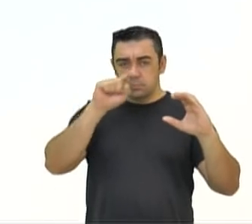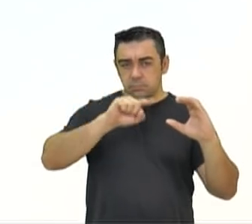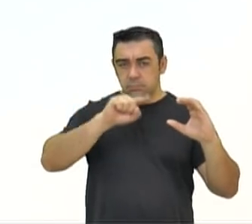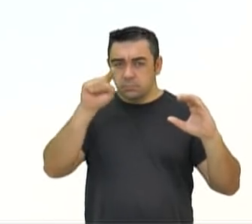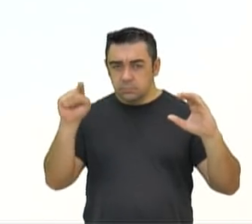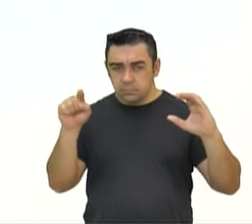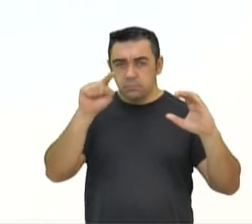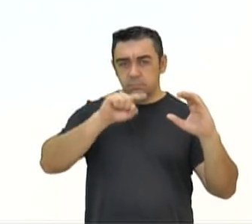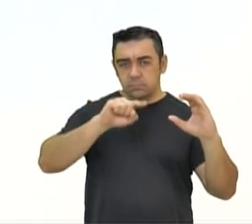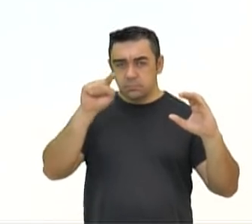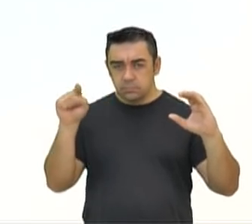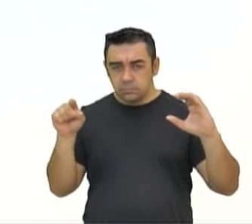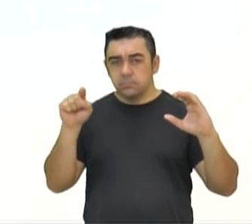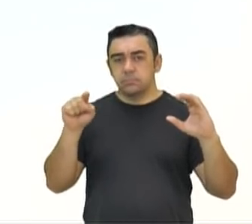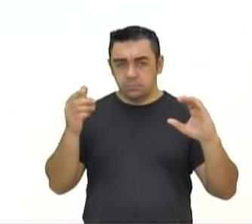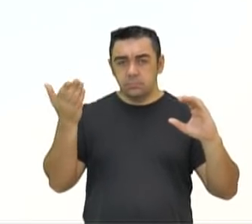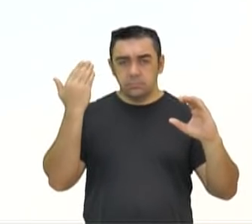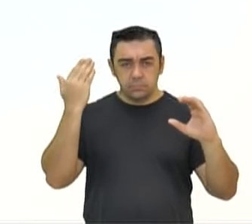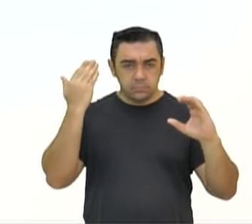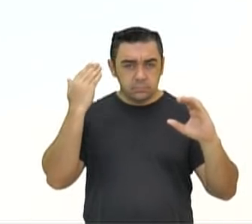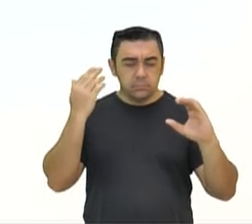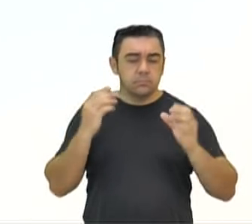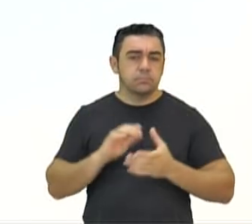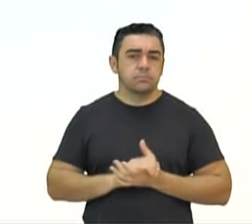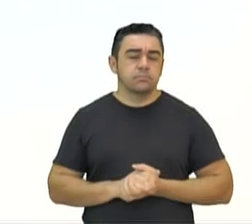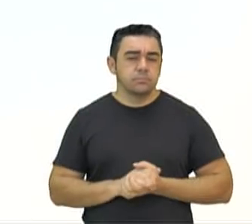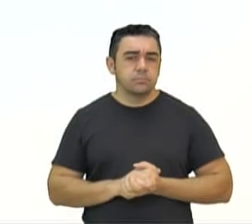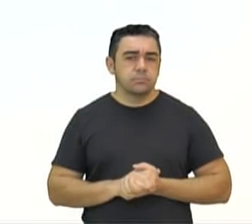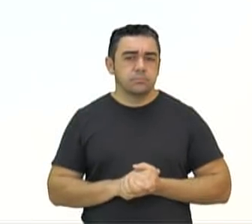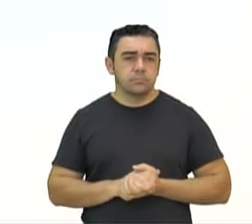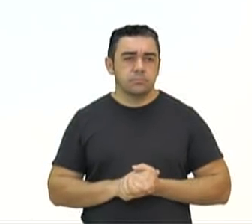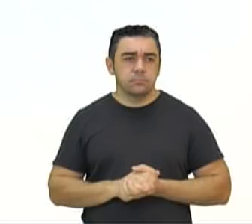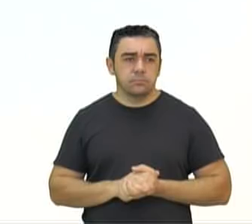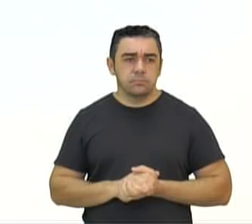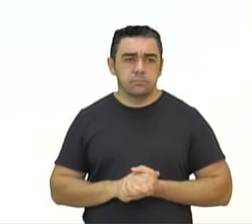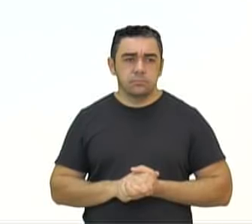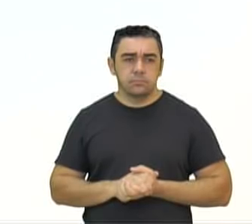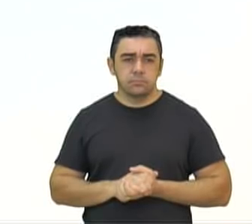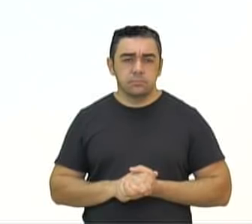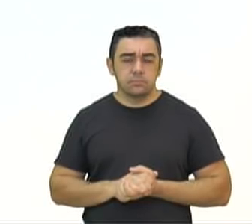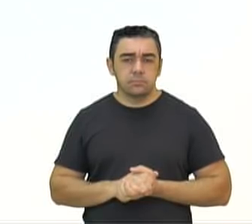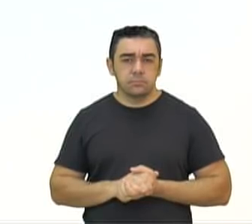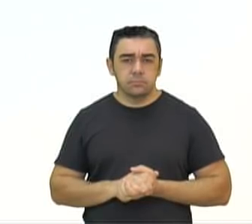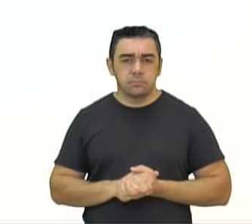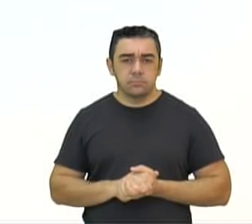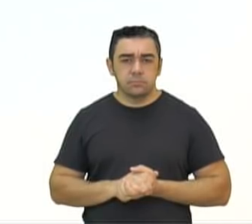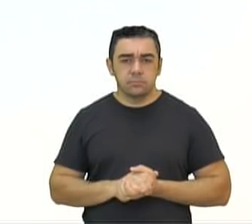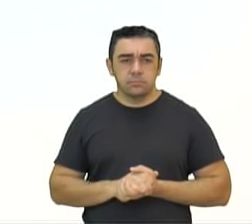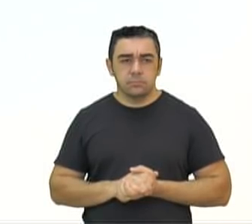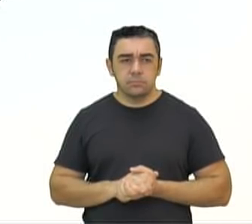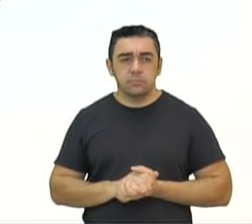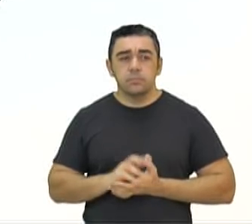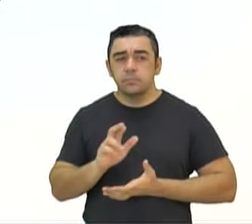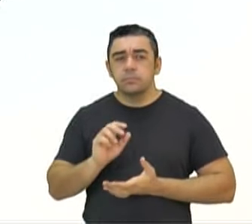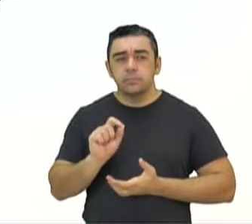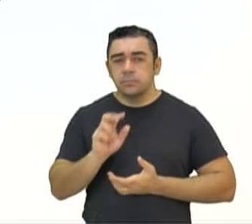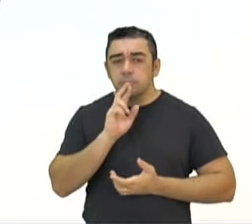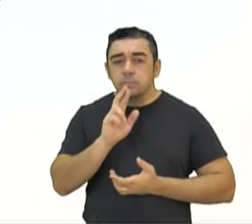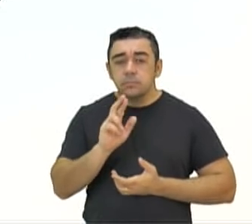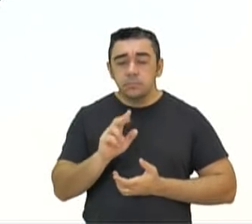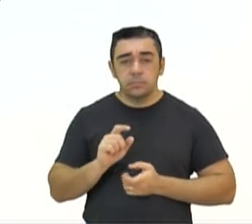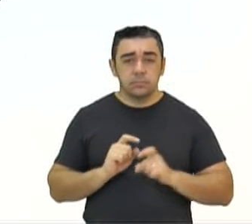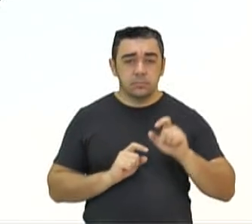que nós usávamos anteriormente, que é da distributiva, que vai nos resultar